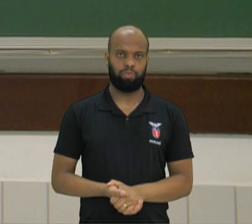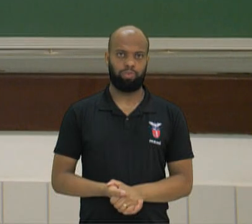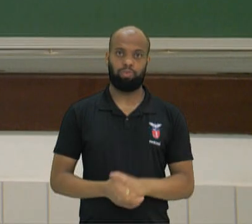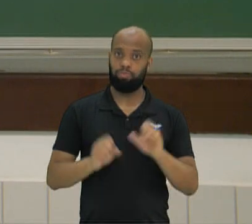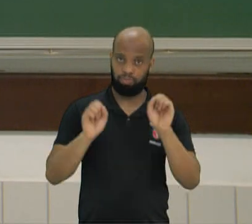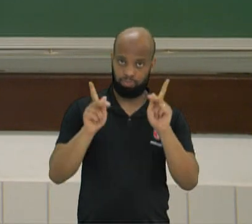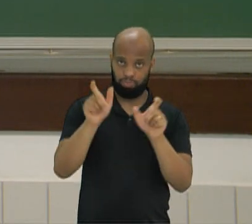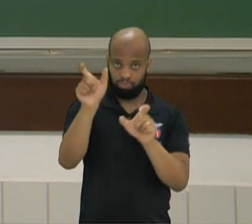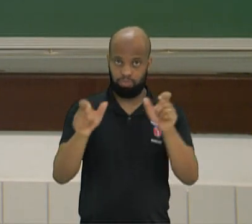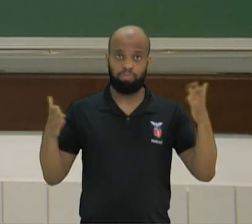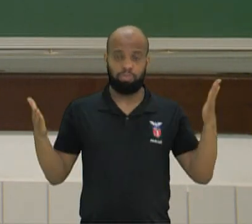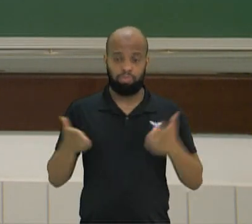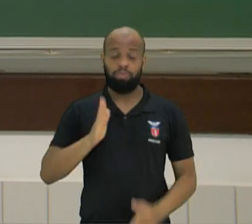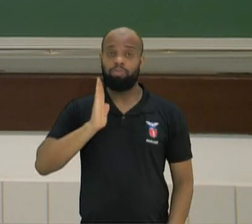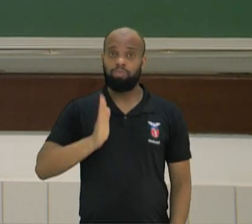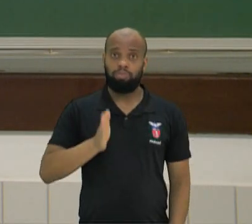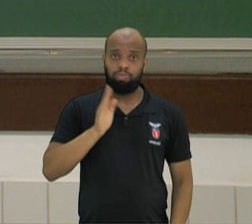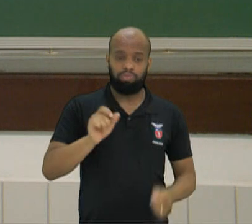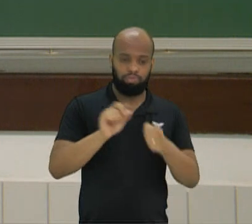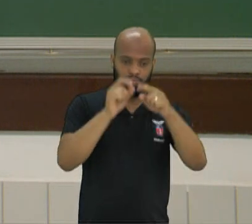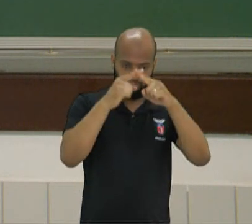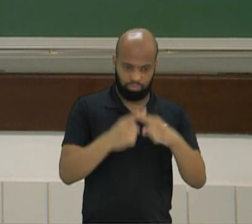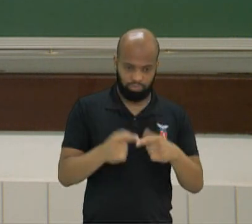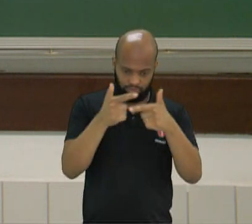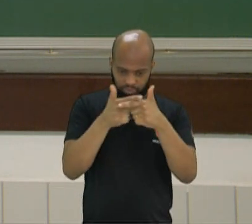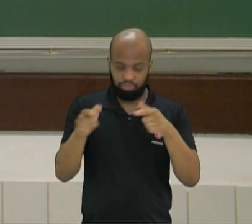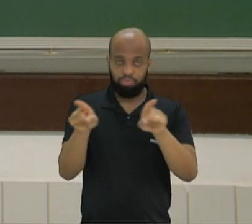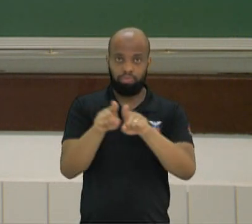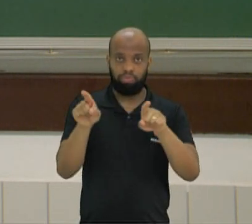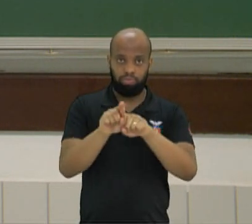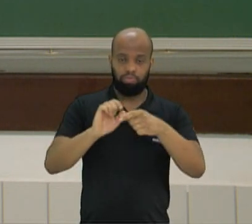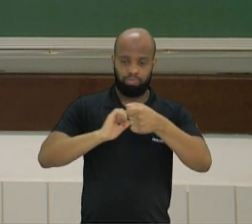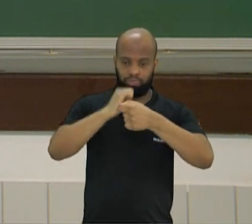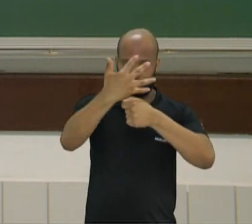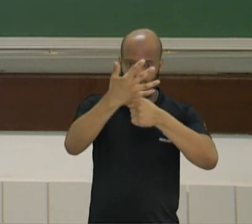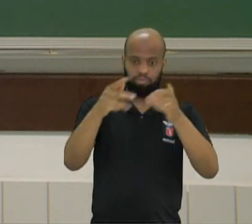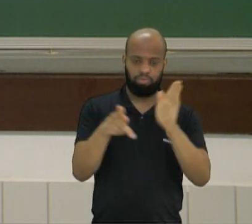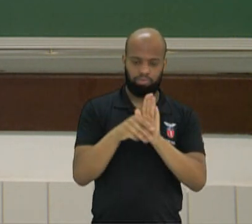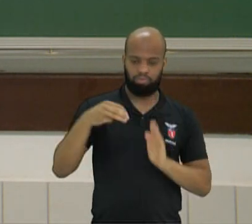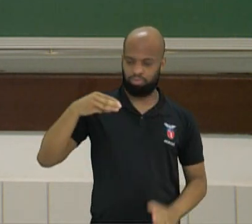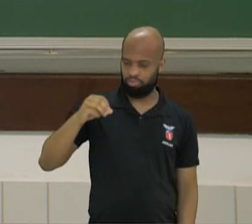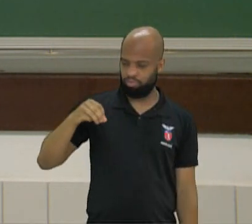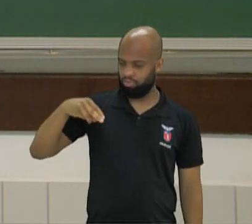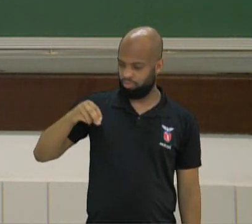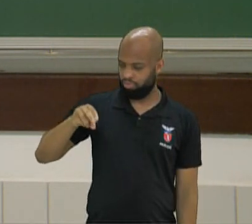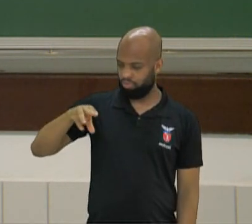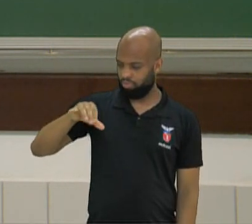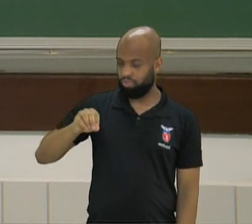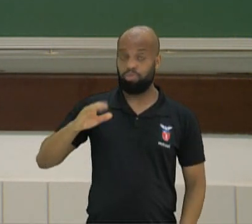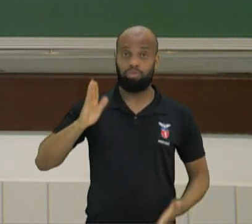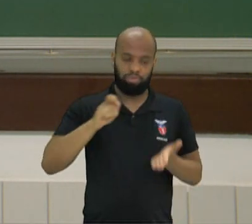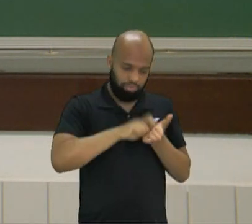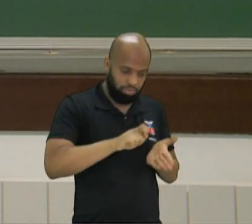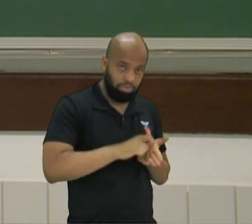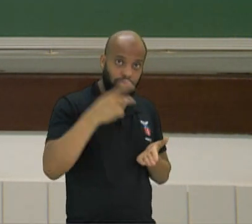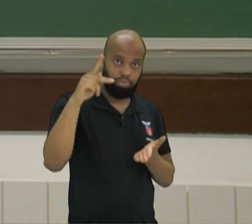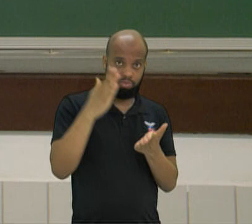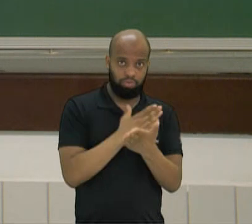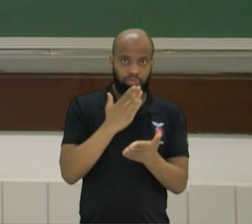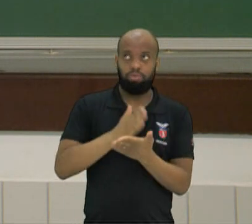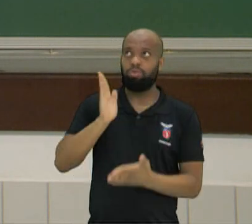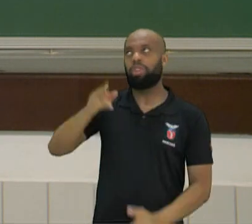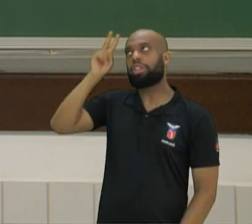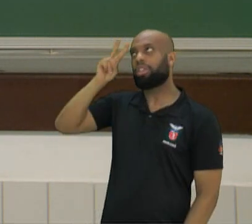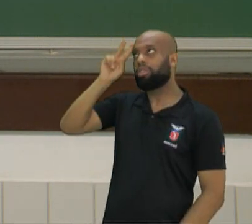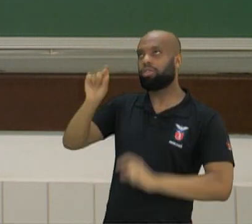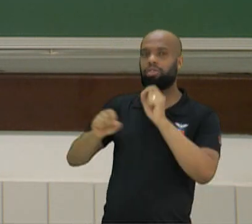Muito bem, pessoal. Agora que a gente já fez multiplicação, divisão e potência de monômios, já anotamos tudo no nosso caderno, já lembramos lá do que nós já